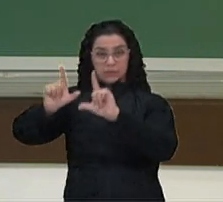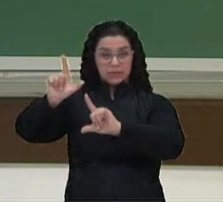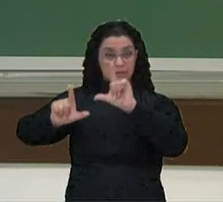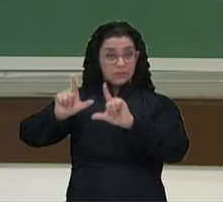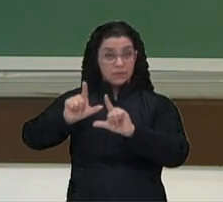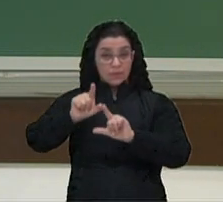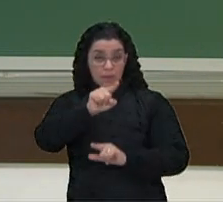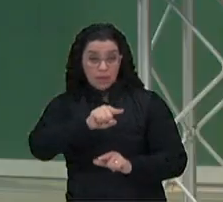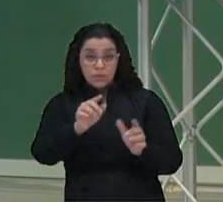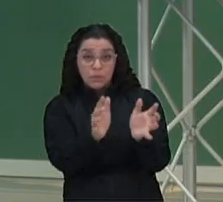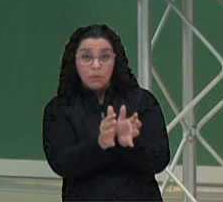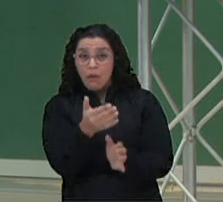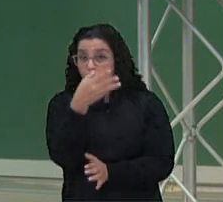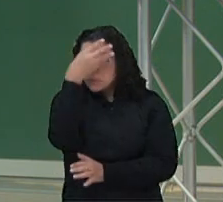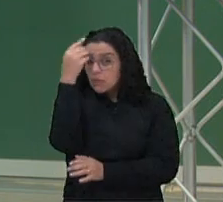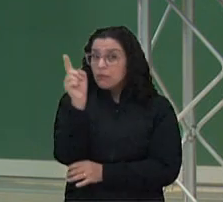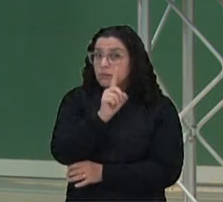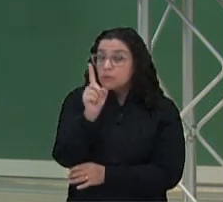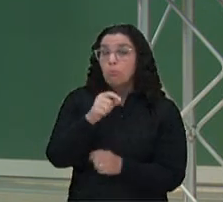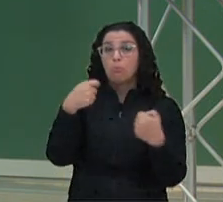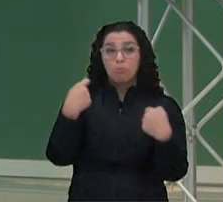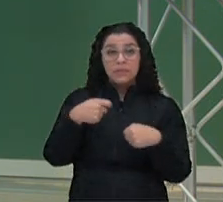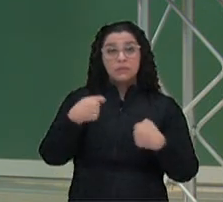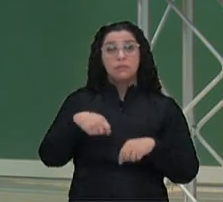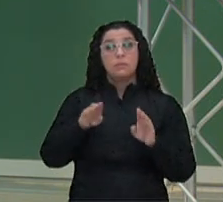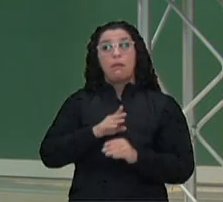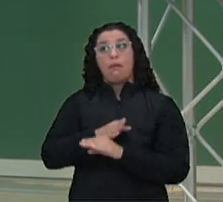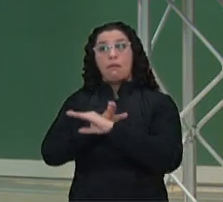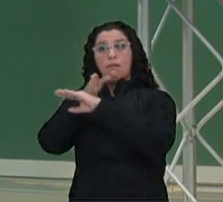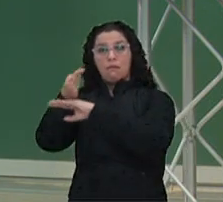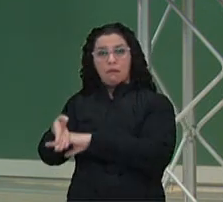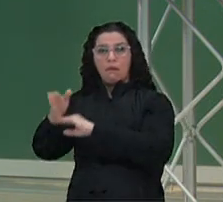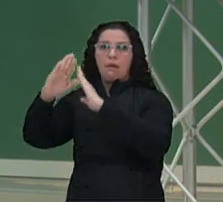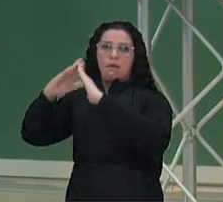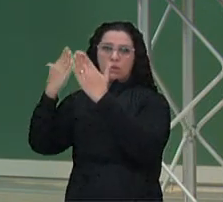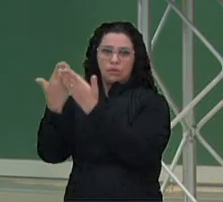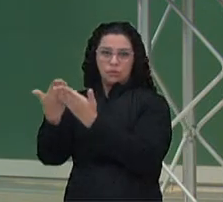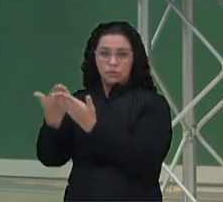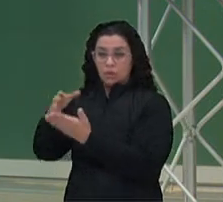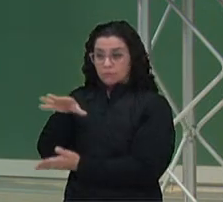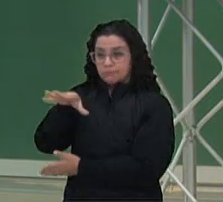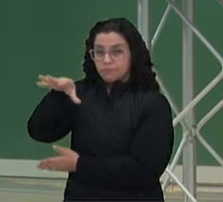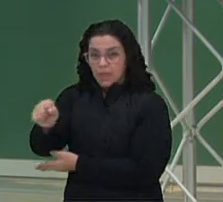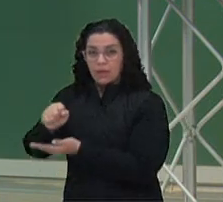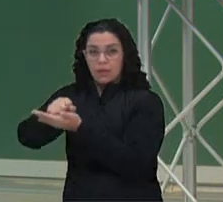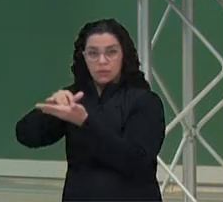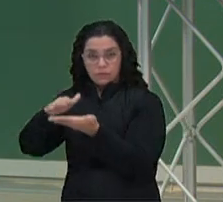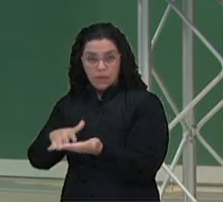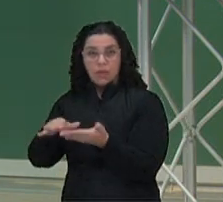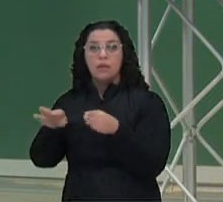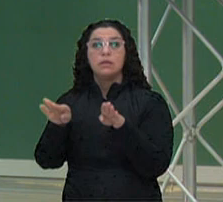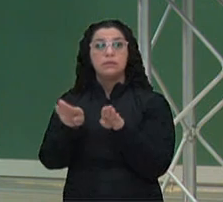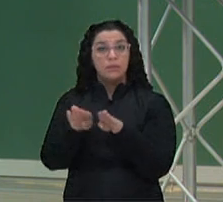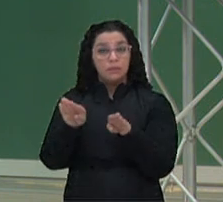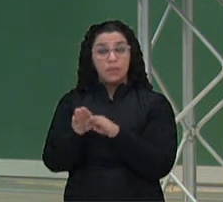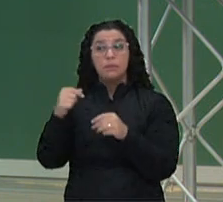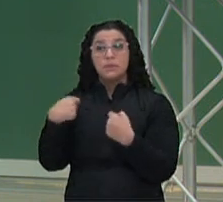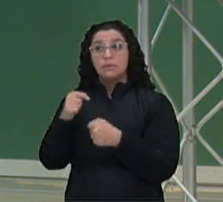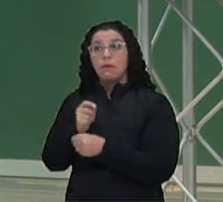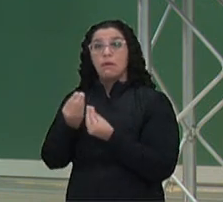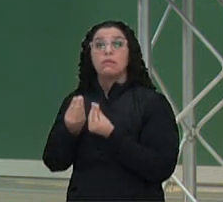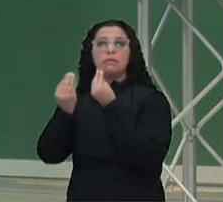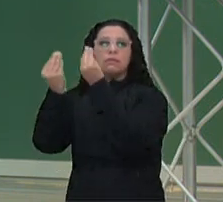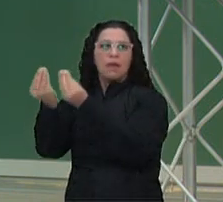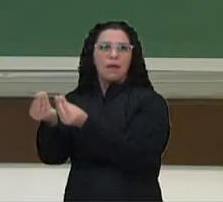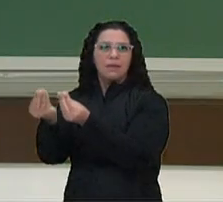Não esqueçam de que vocês precisam, além de buscar as atividades nas escolas, vocês também precisam ir à escola para poder